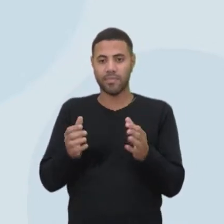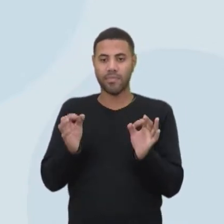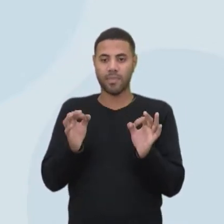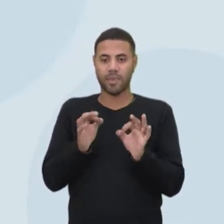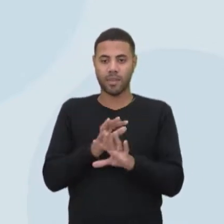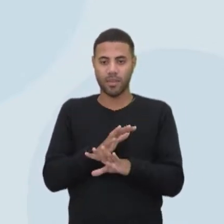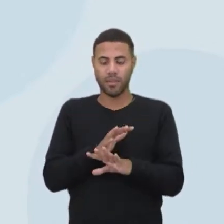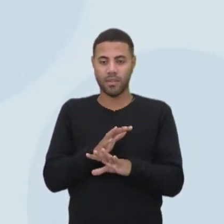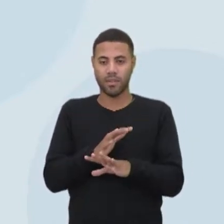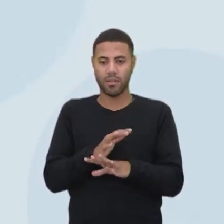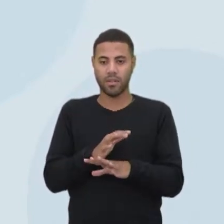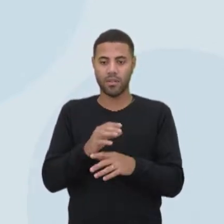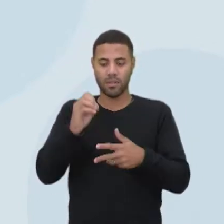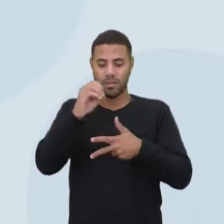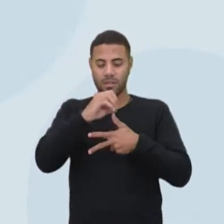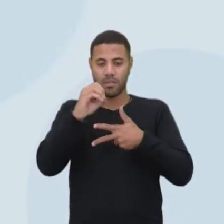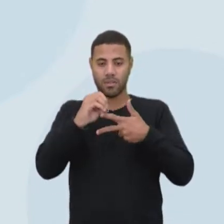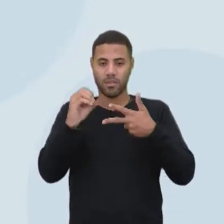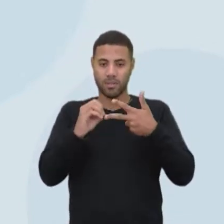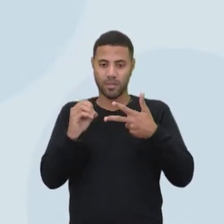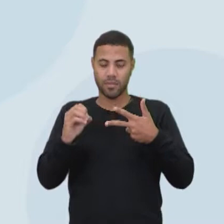pronta para o Enem.